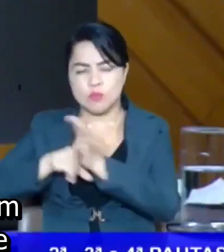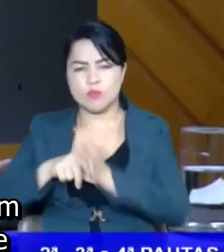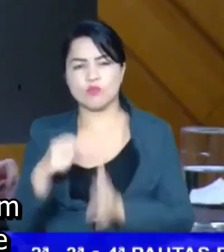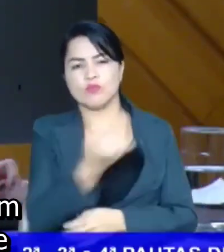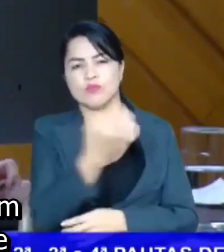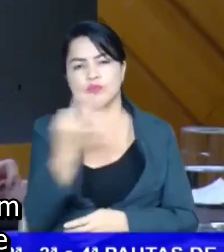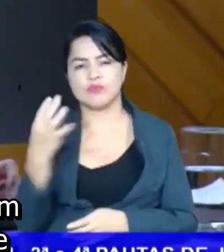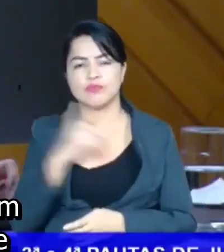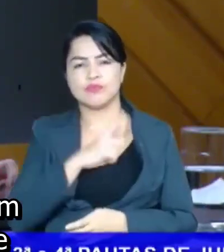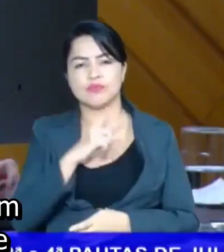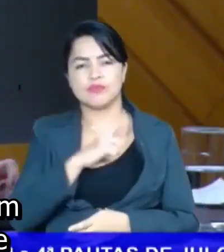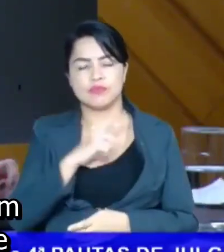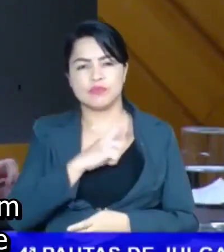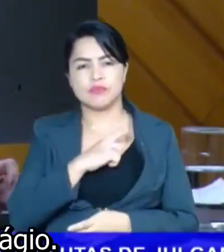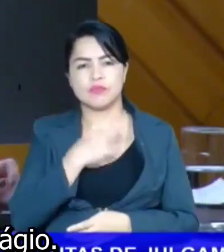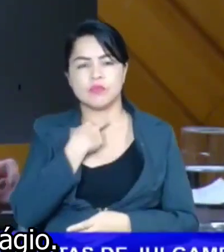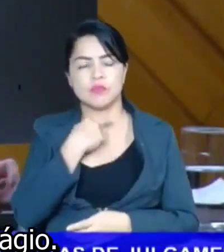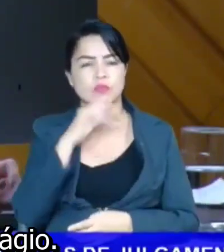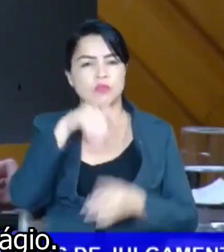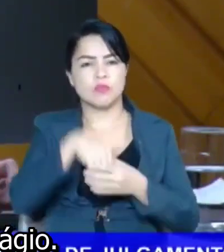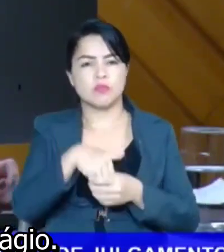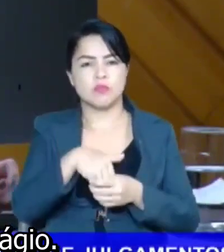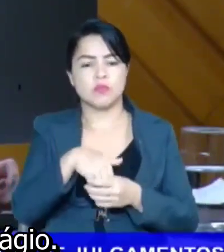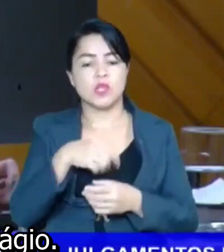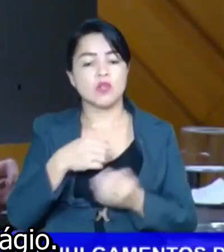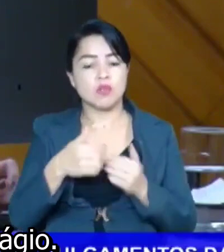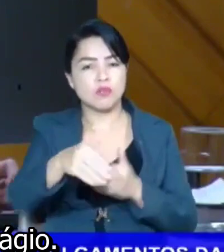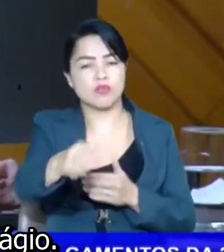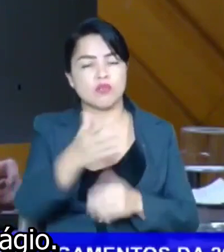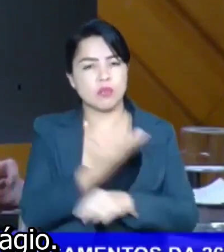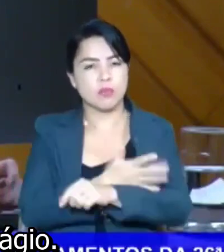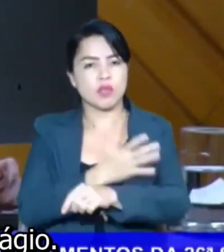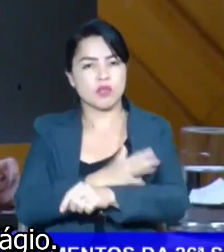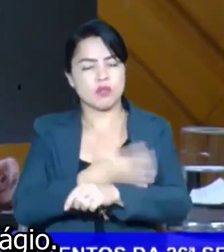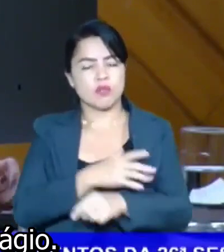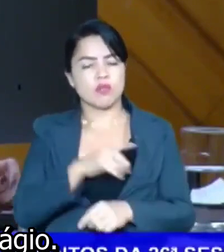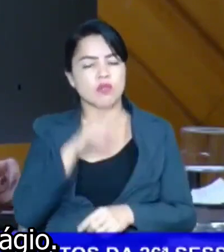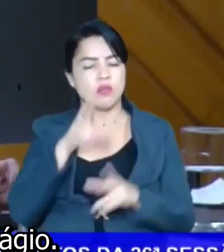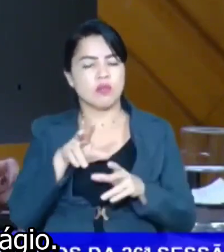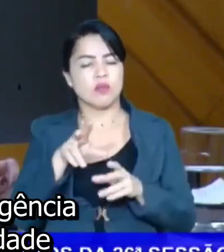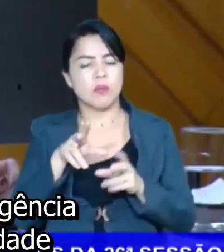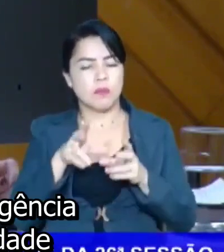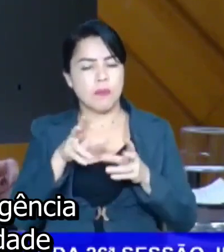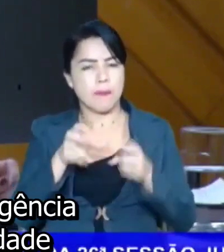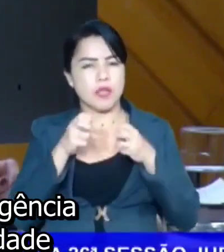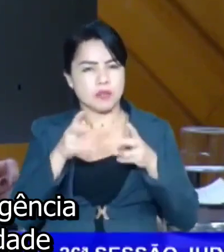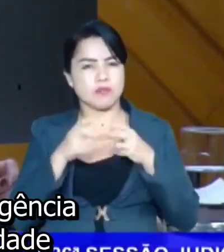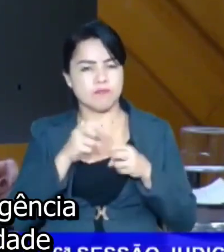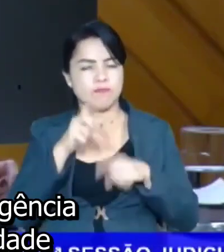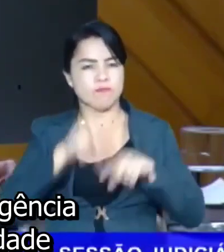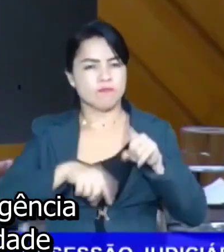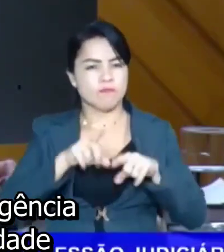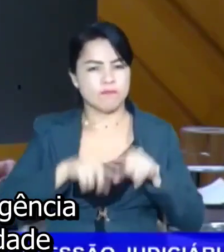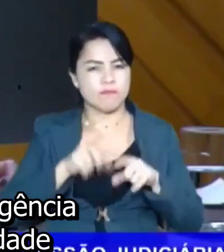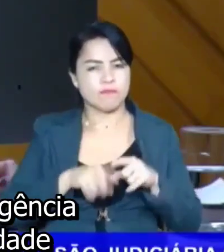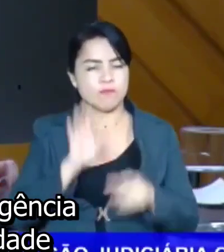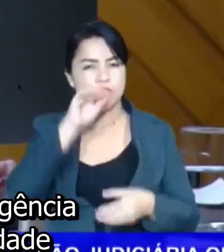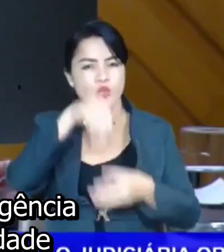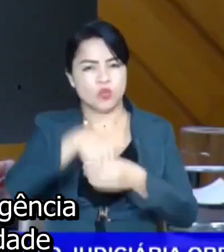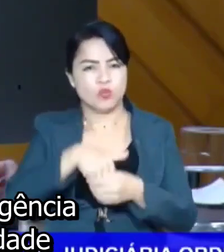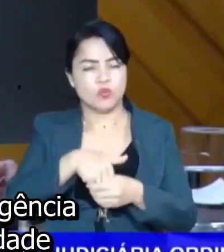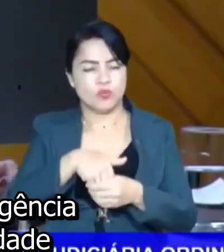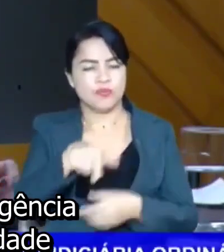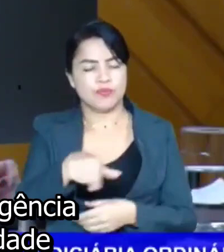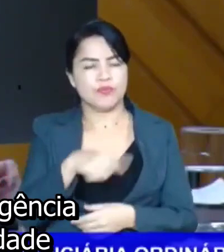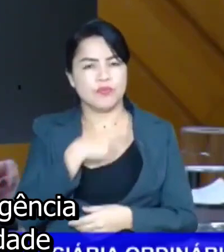porquanto se trata de inelegibilidade decorrente da prática de captação ilícita de sufrágio. Pontuou que a decisão que deferiu